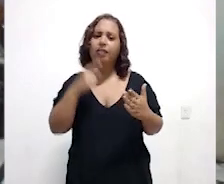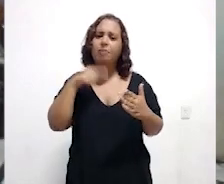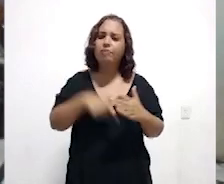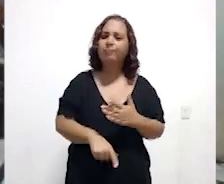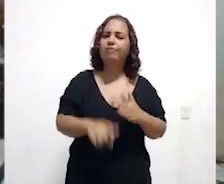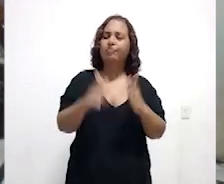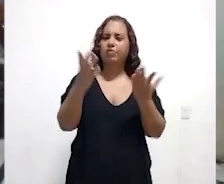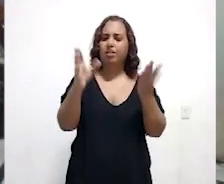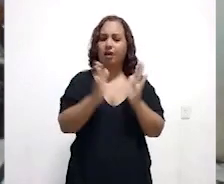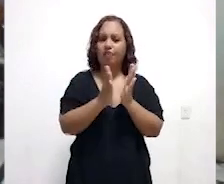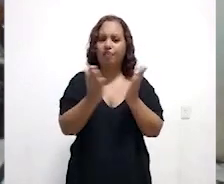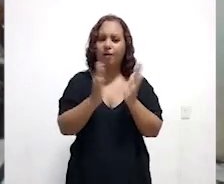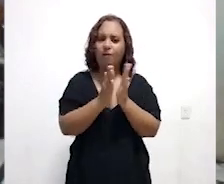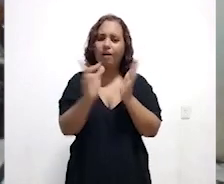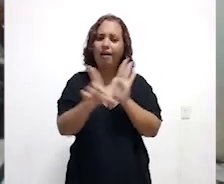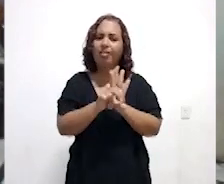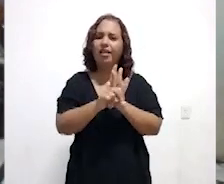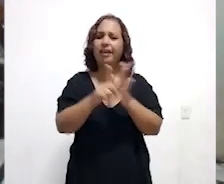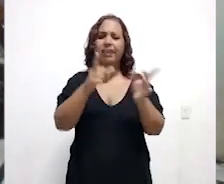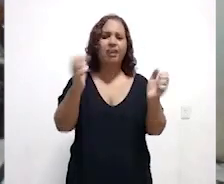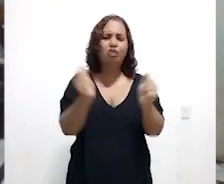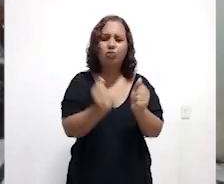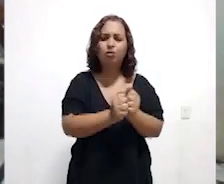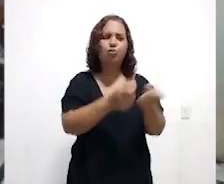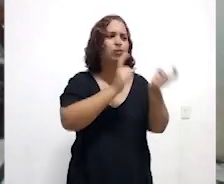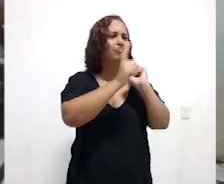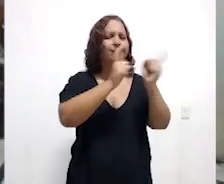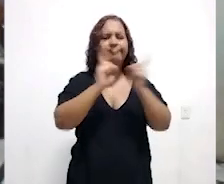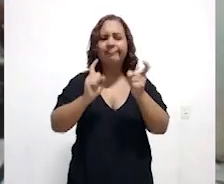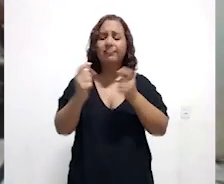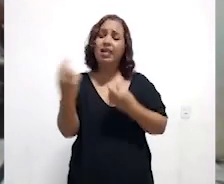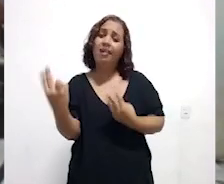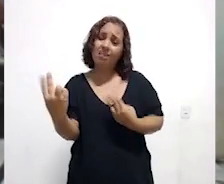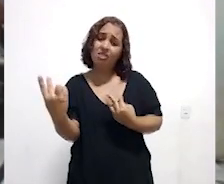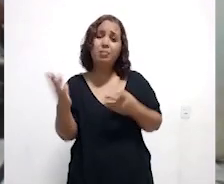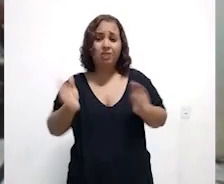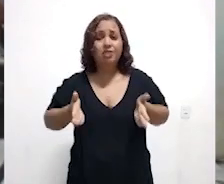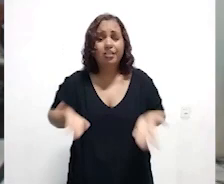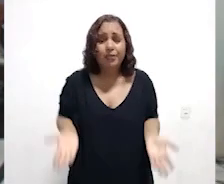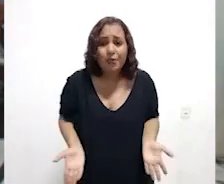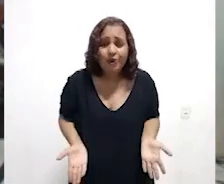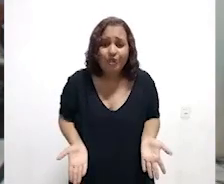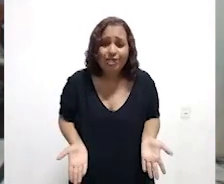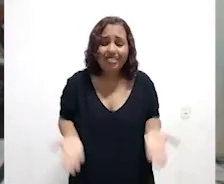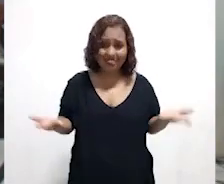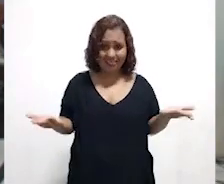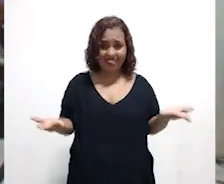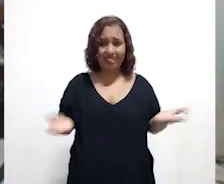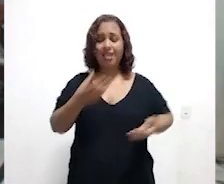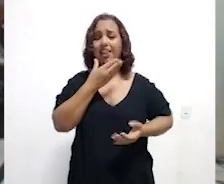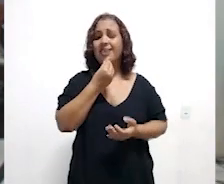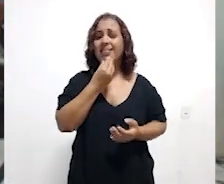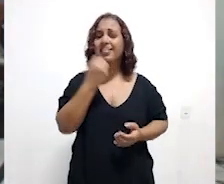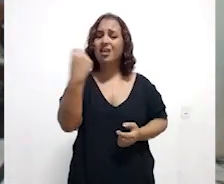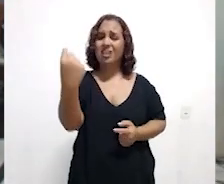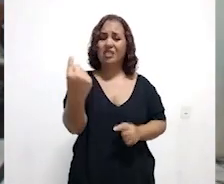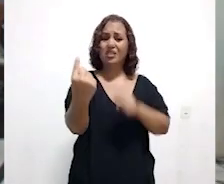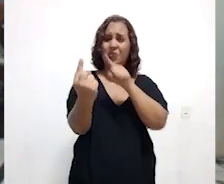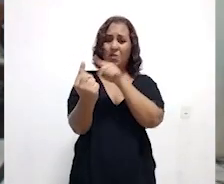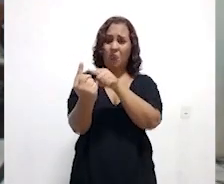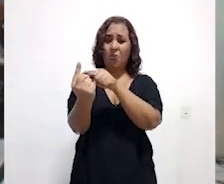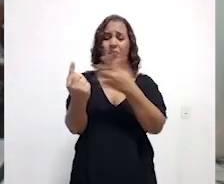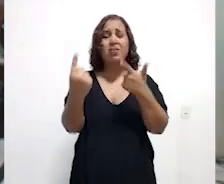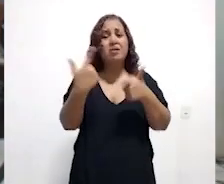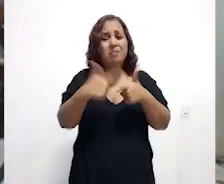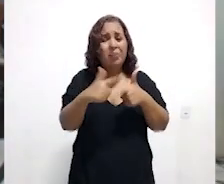discutindo alguma coisa. Algo semelhante a nossos dias, não é? Esse homem atormentado, ele e sua